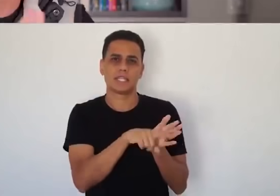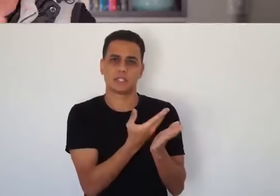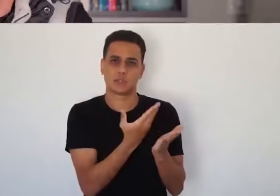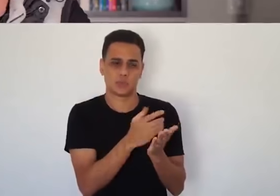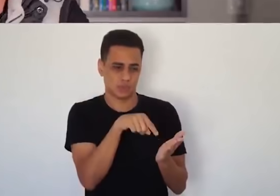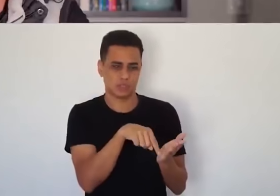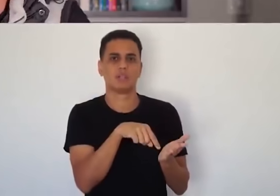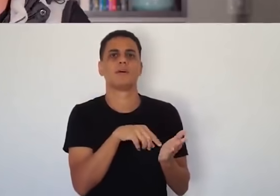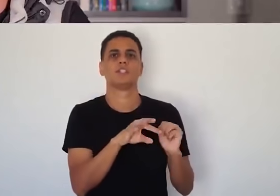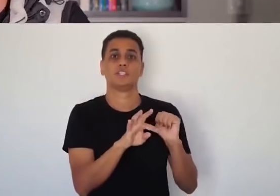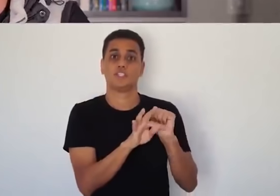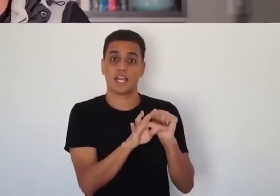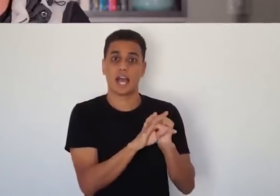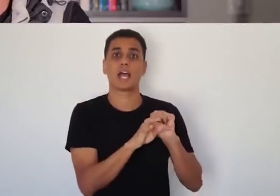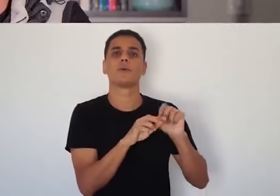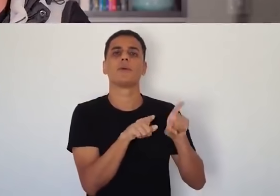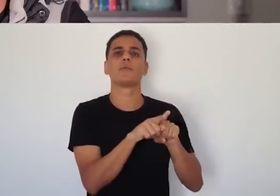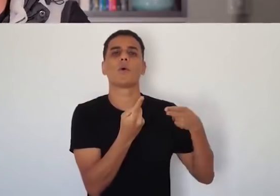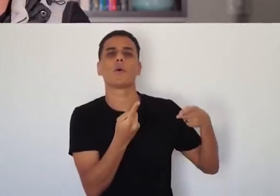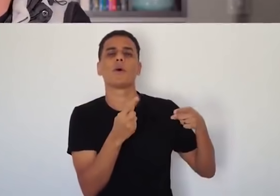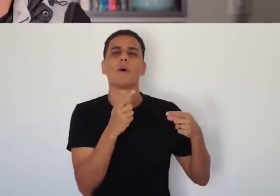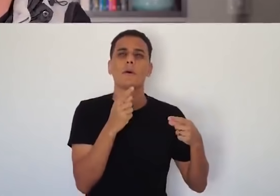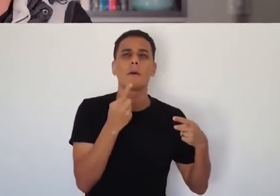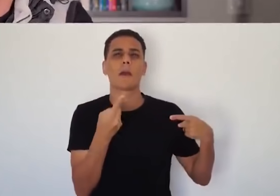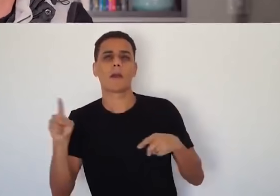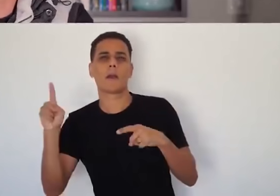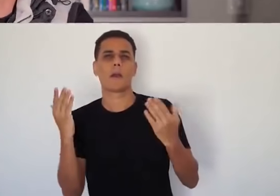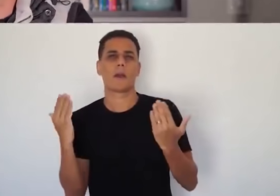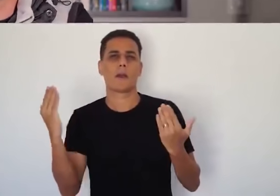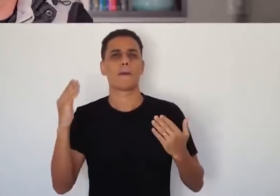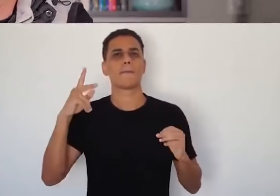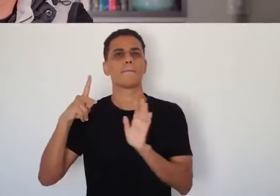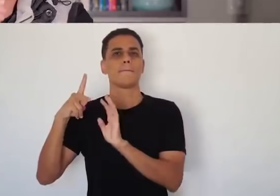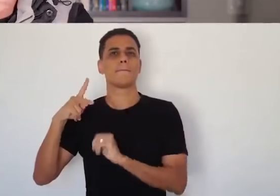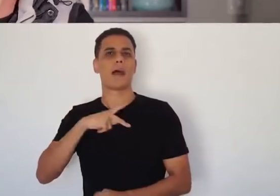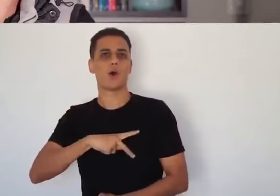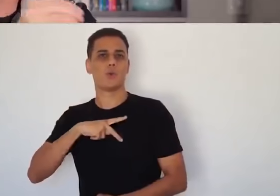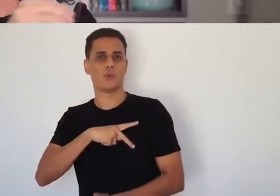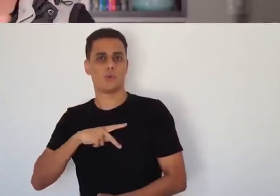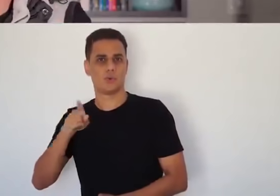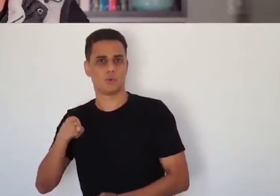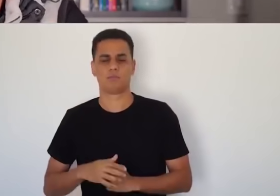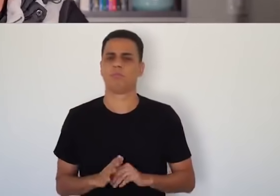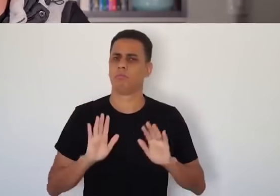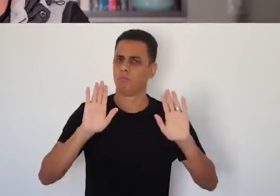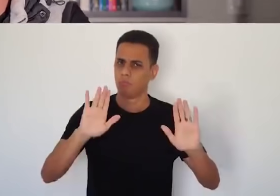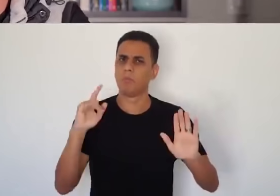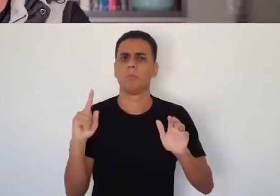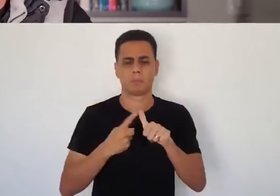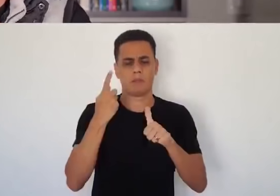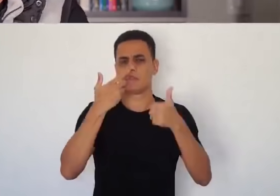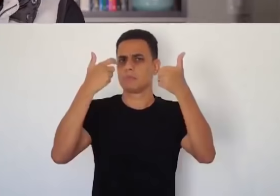fé e não pela prática da lei, não pelas obras. Paulo é muito feliz quando escreve